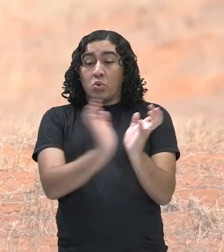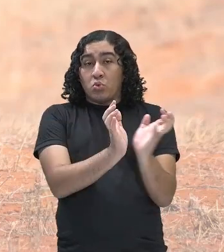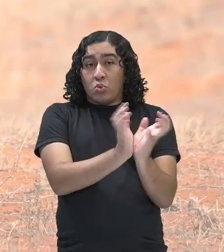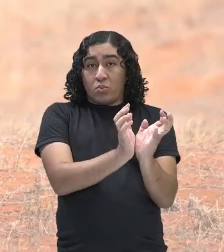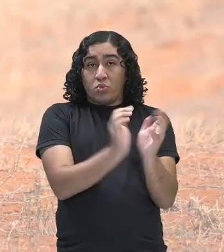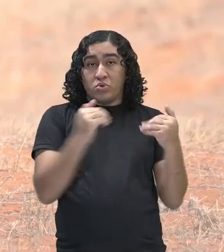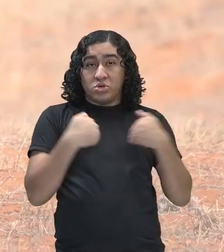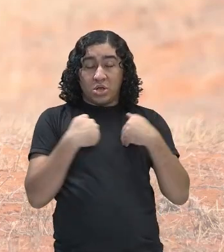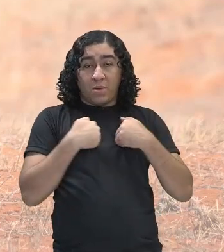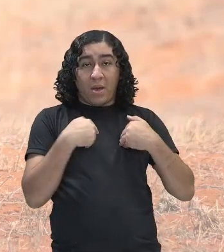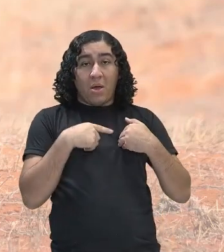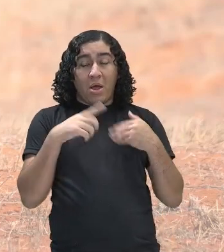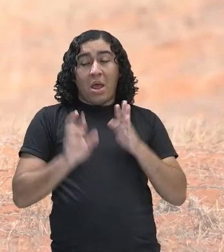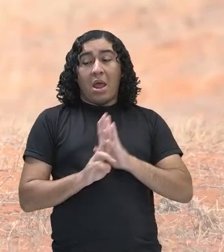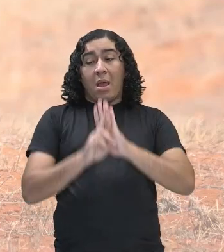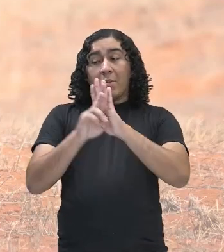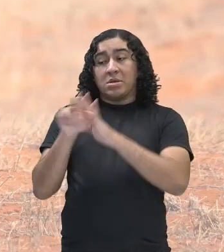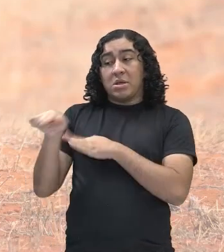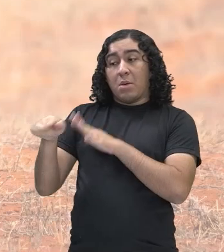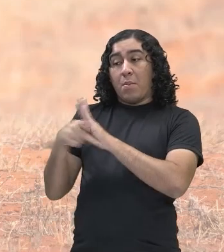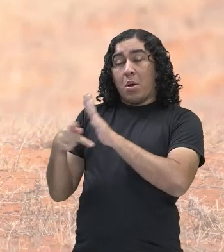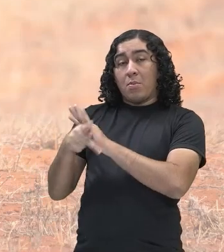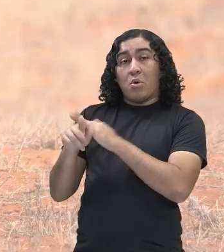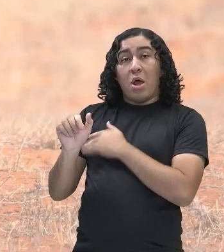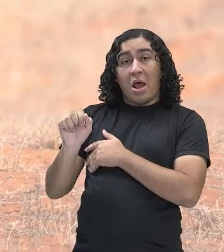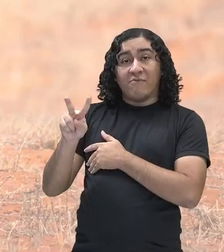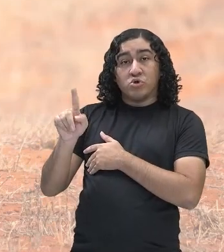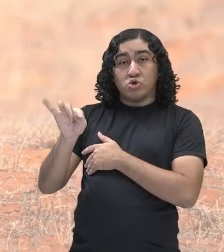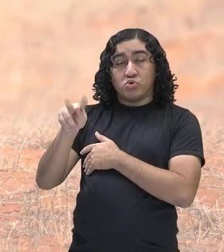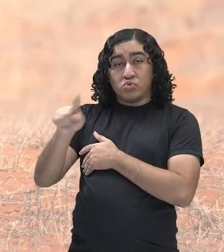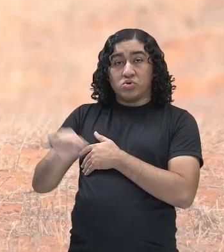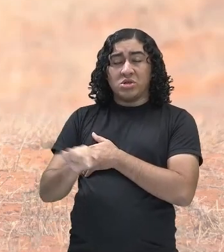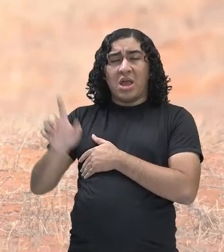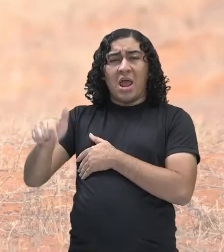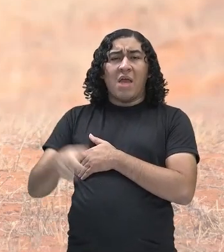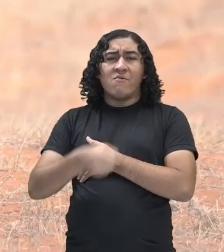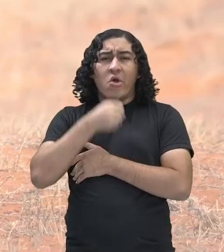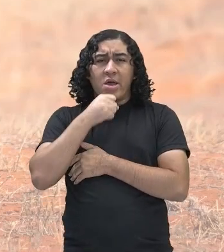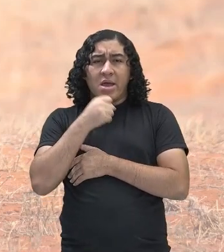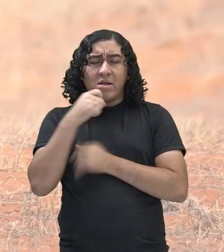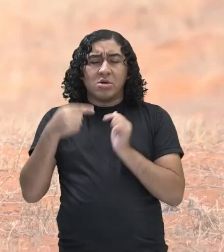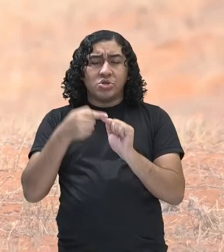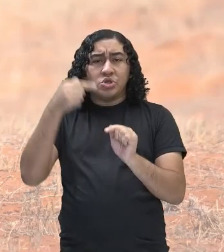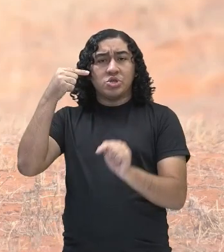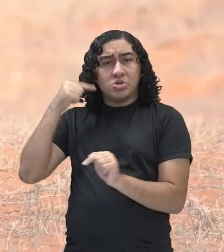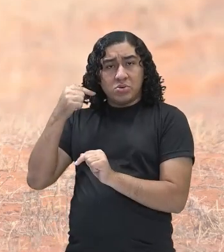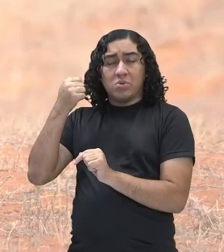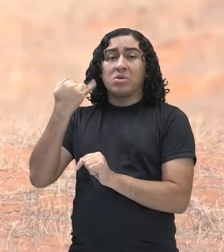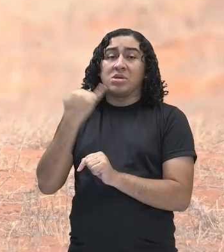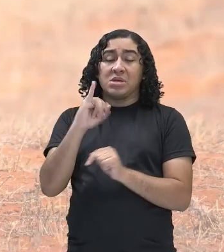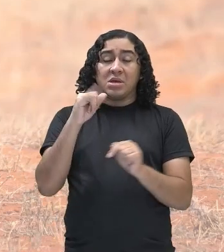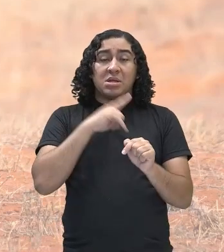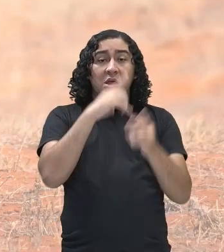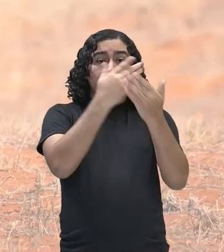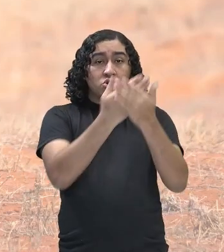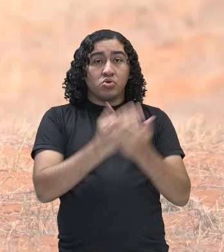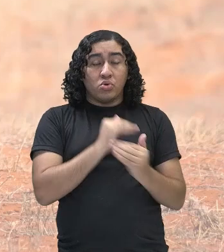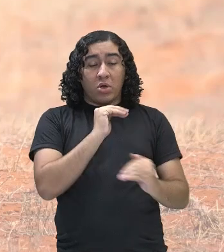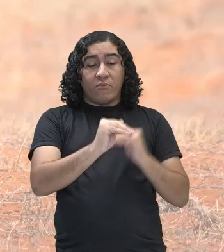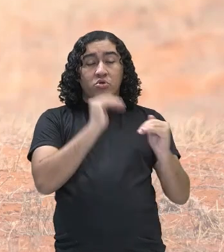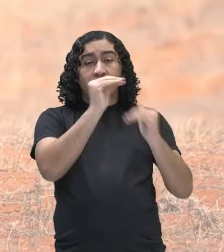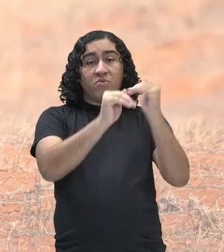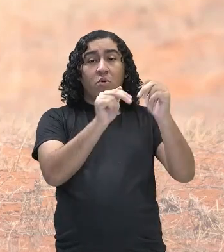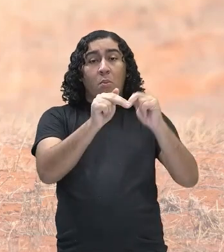sendo representado pelo avestruz, é um grupo muito antigo, no que diz respeito a estudo evolutivo. Por isso o